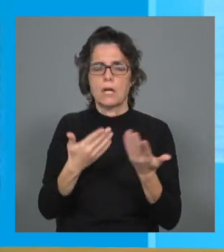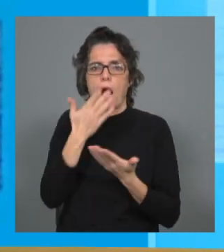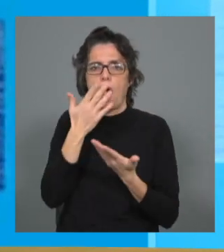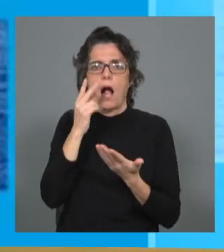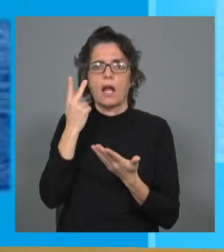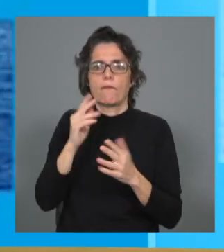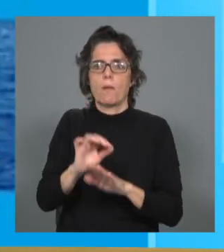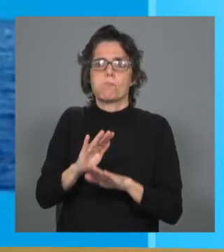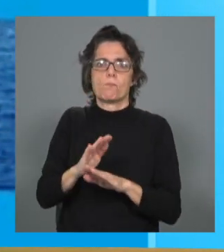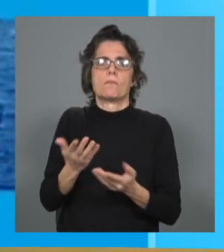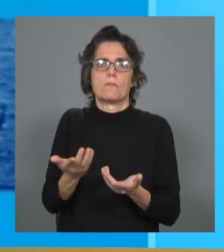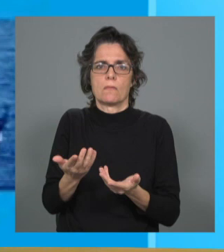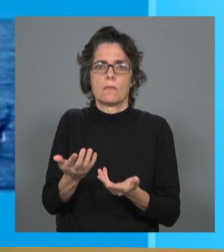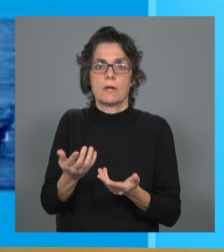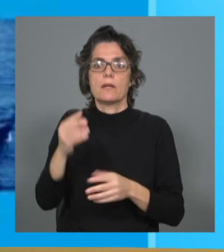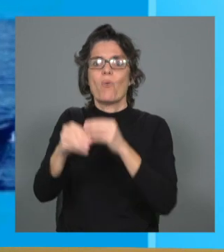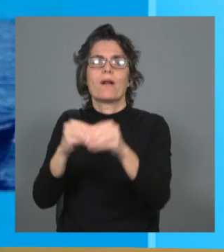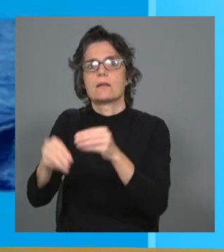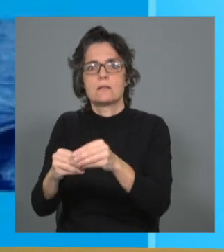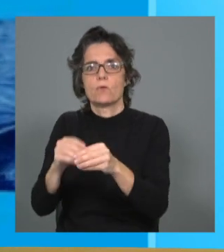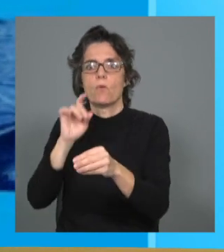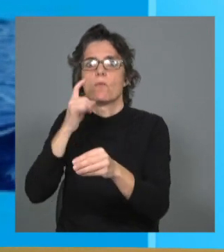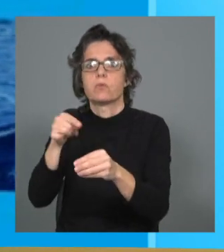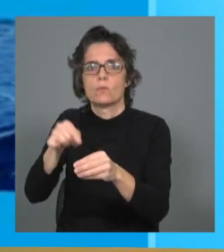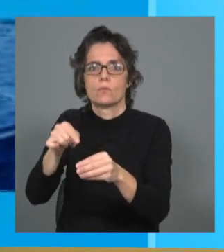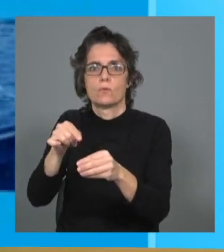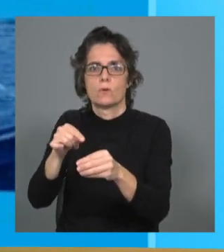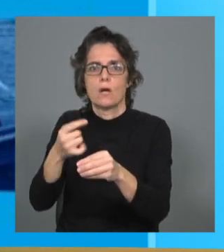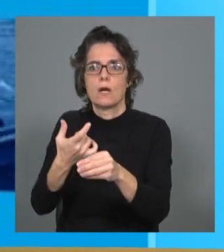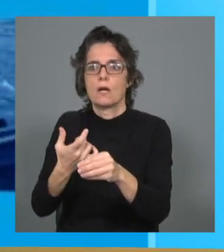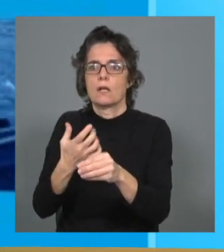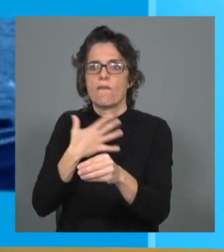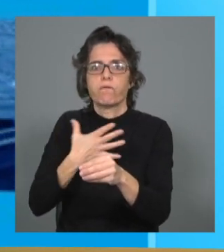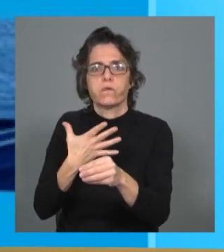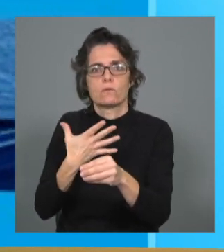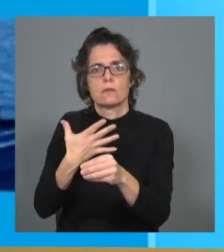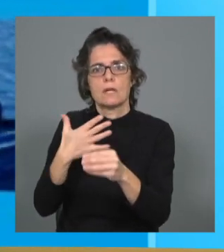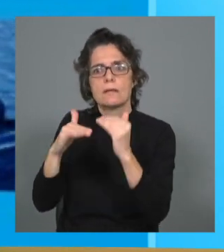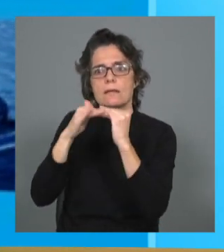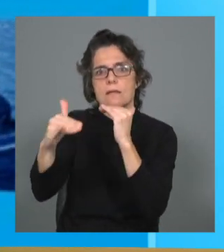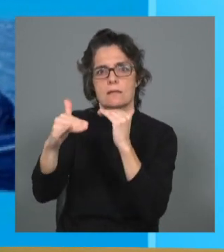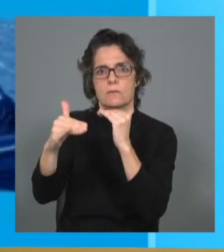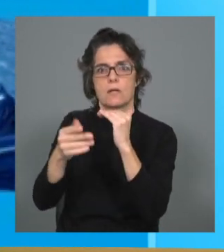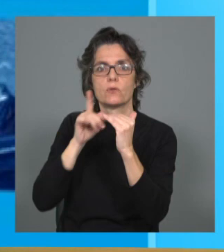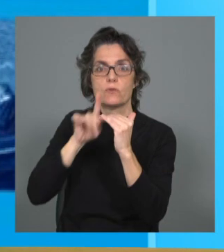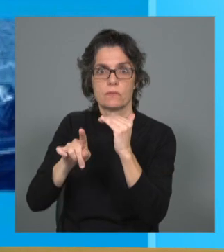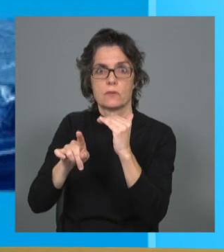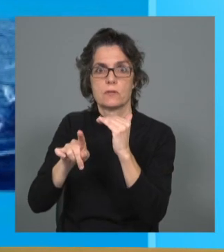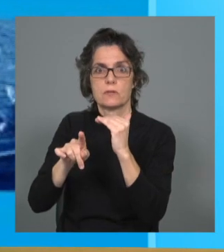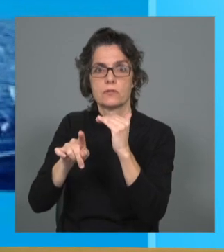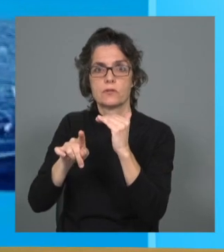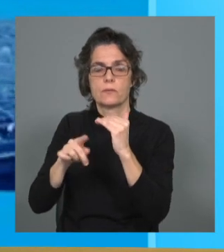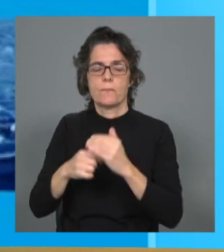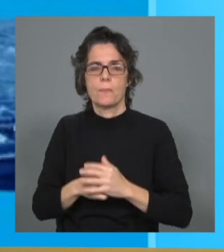normal tal que as eleições acabaram por espelhar a busca dessa maior estabilidade e dessa maior